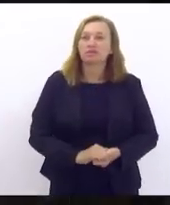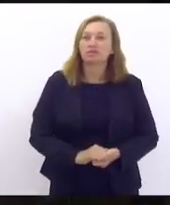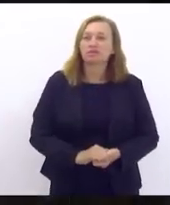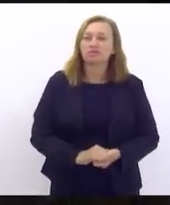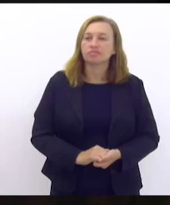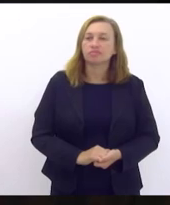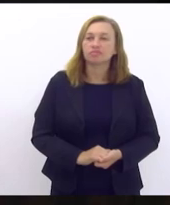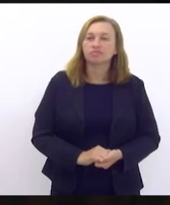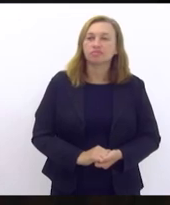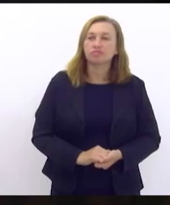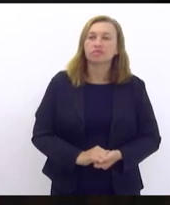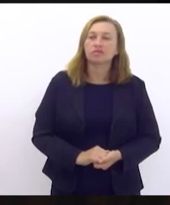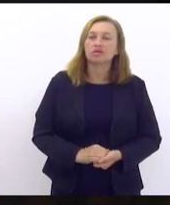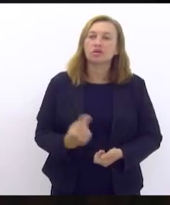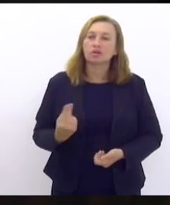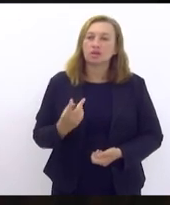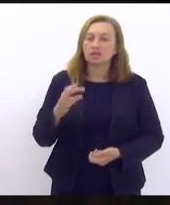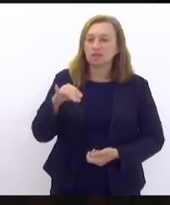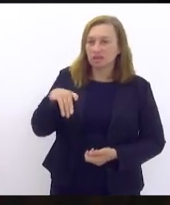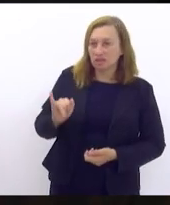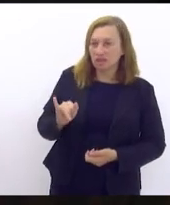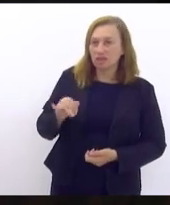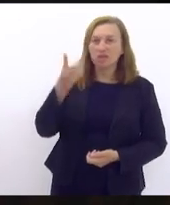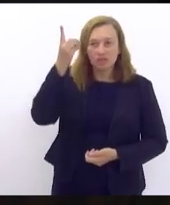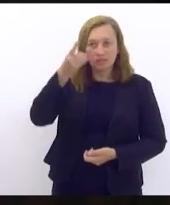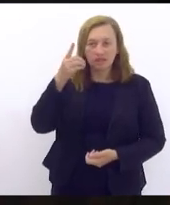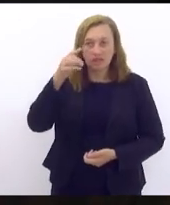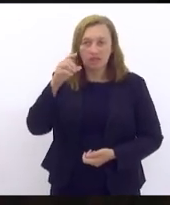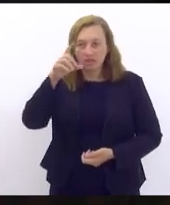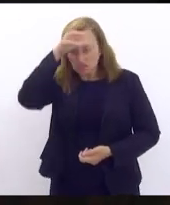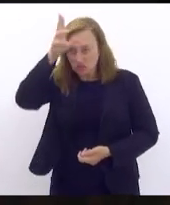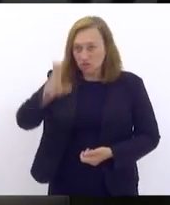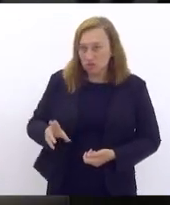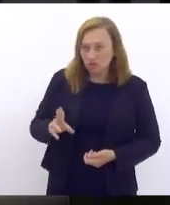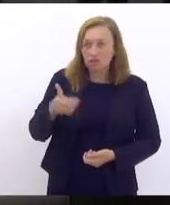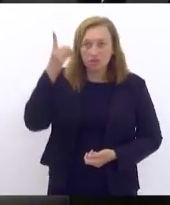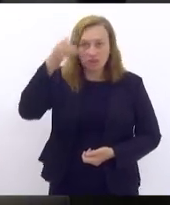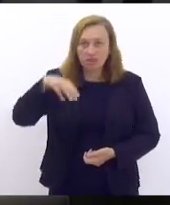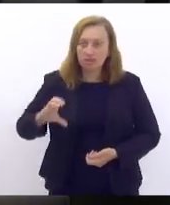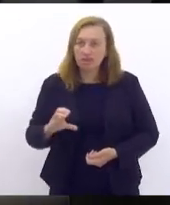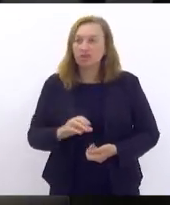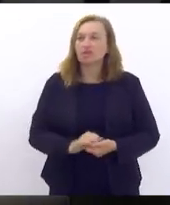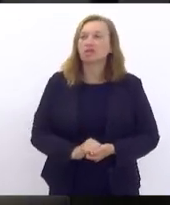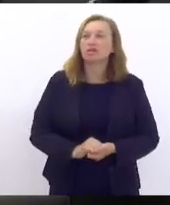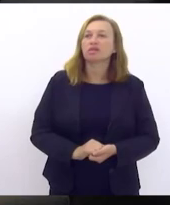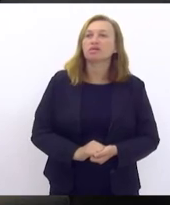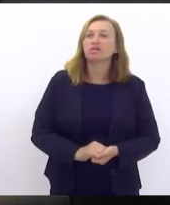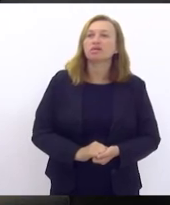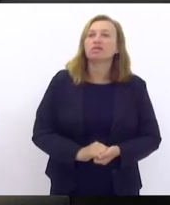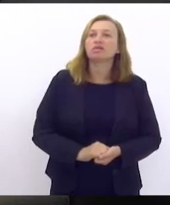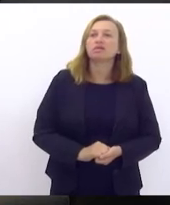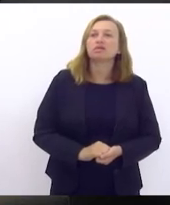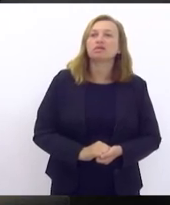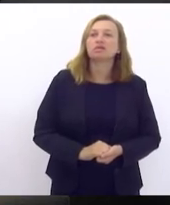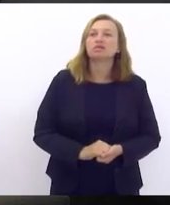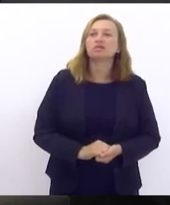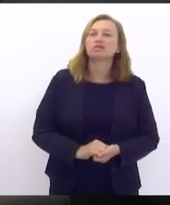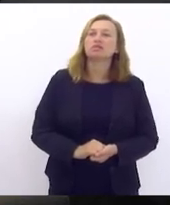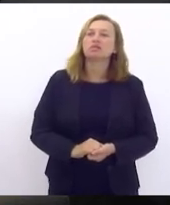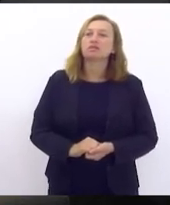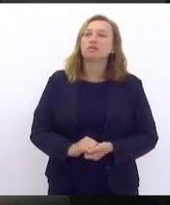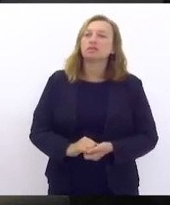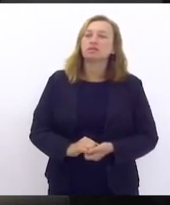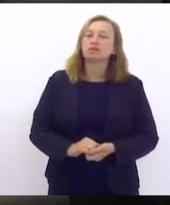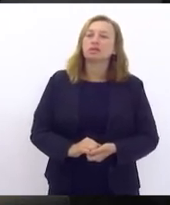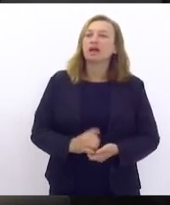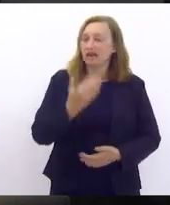Autoria, deputado Tandio Vieira, deputado Tia Ju, deputada Lucinha, deputado Mink. Presidente. Vontade, Carlinhos, deputado Brazão.